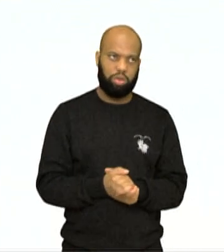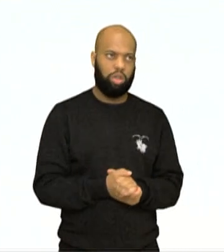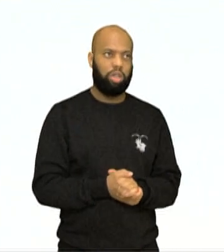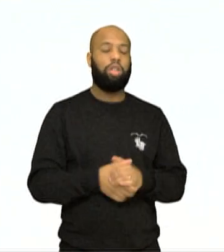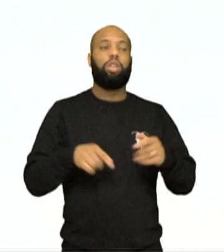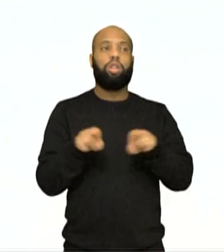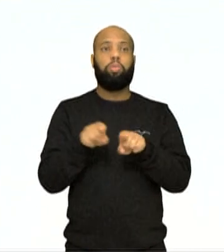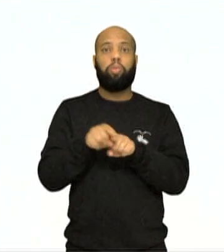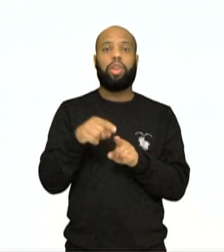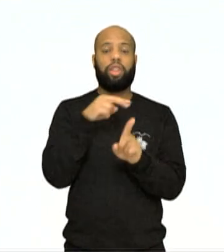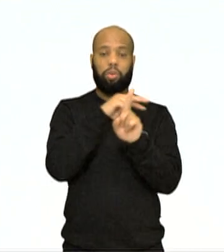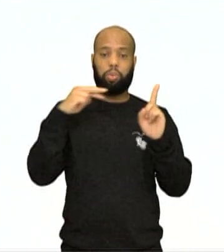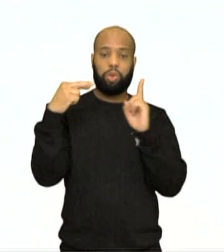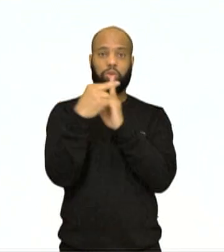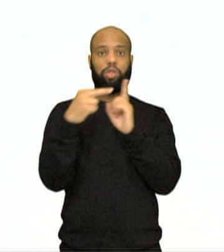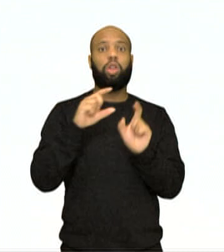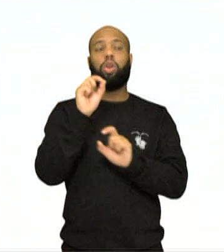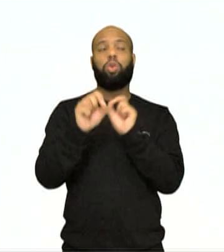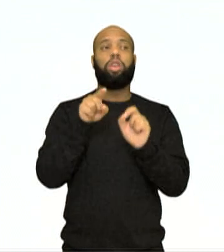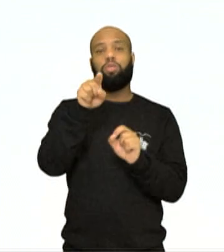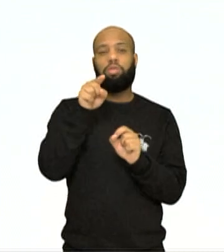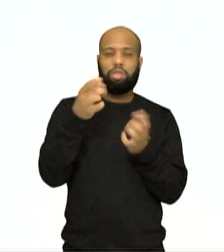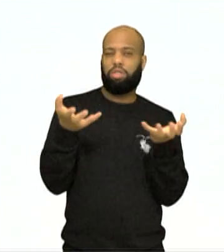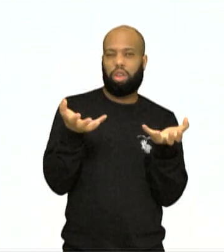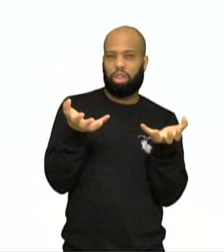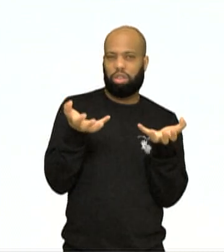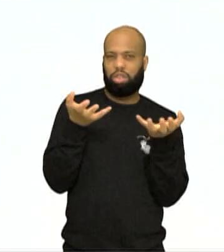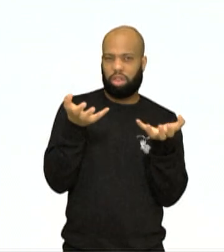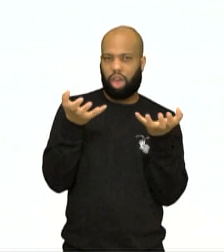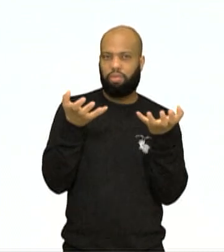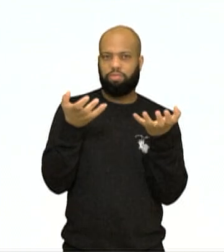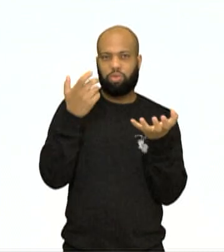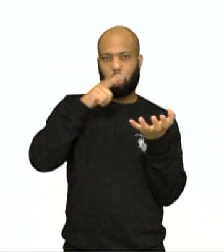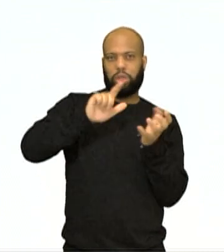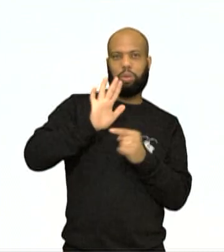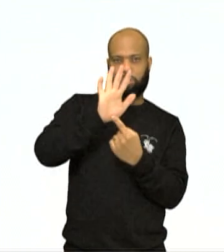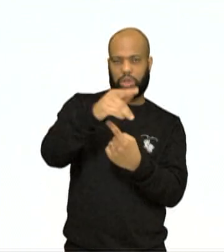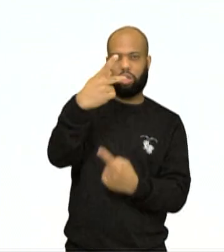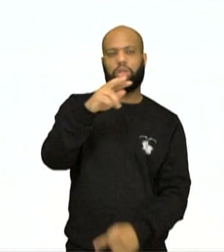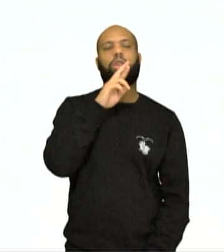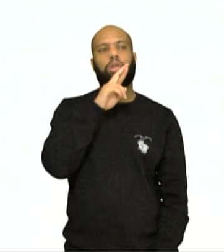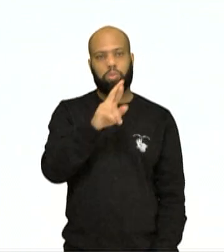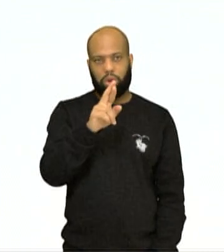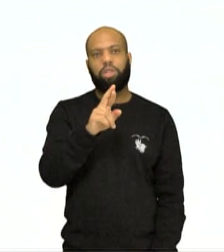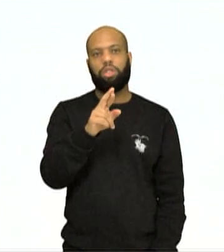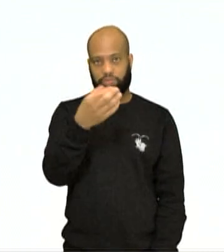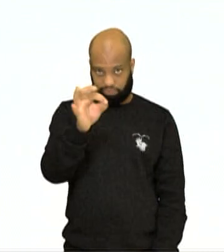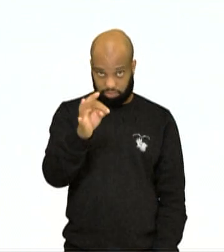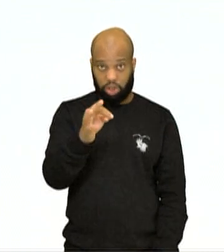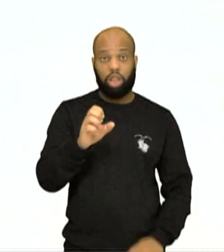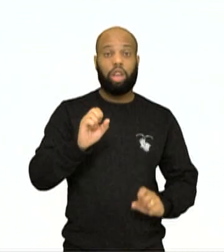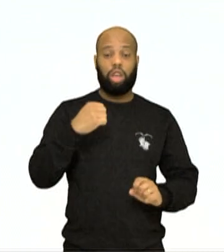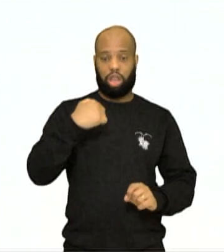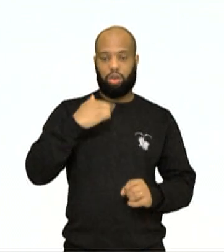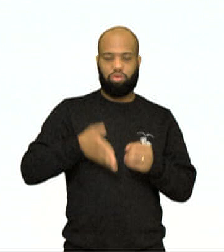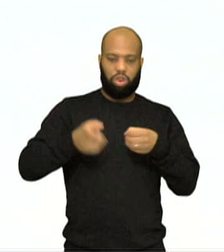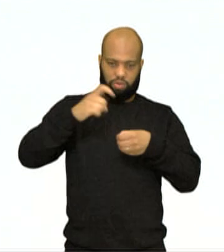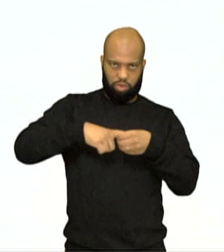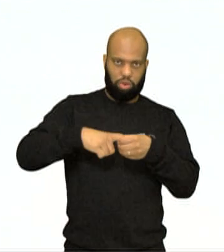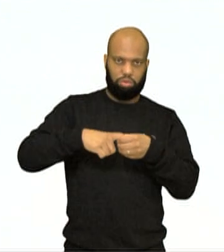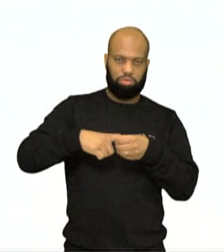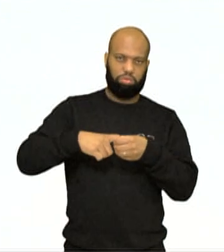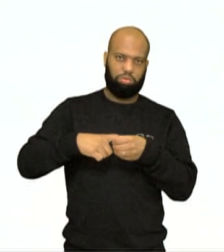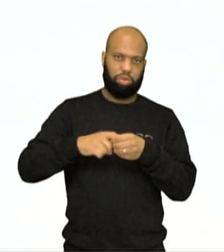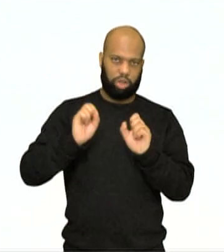a sua visão, o que você pretende alcançar com essas respostas, tá? Então, aí depois você vai pegar e vai mostrar